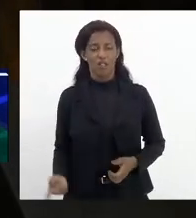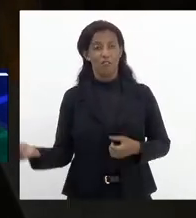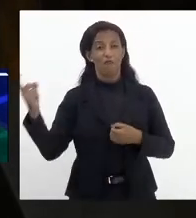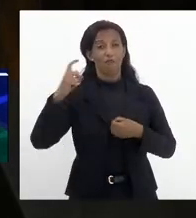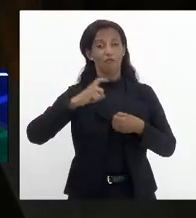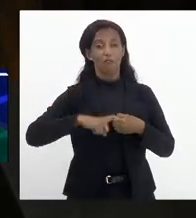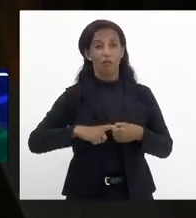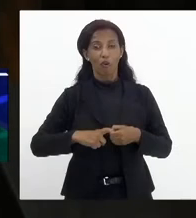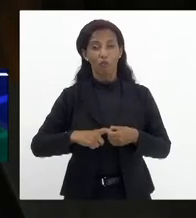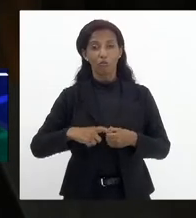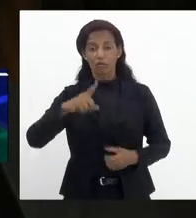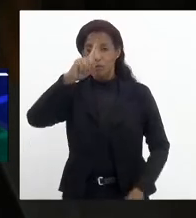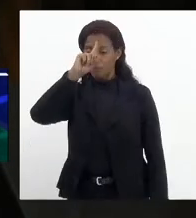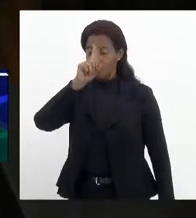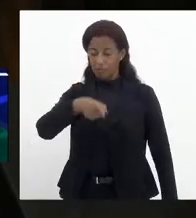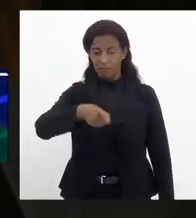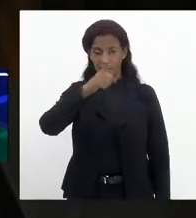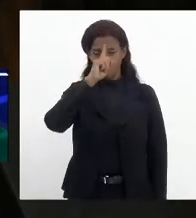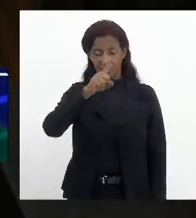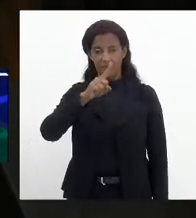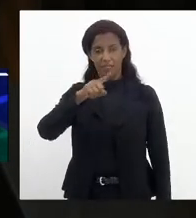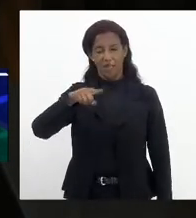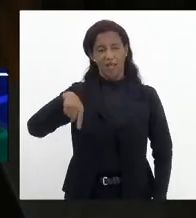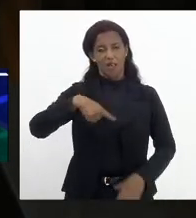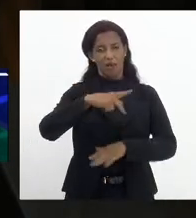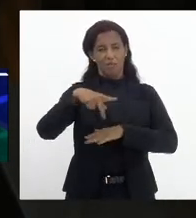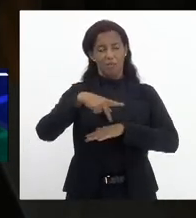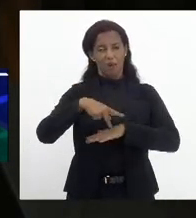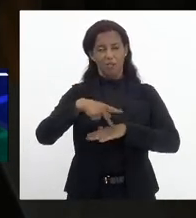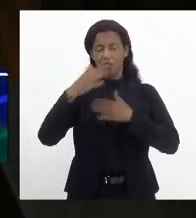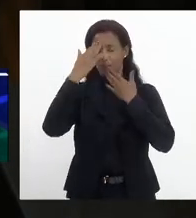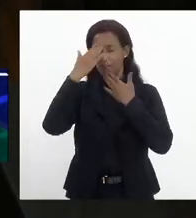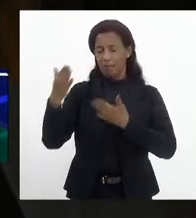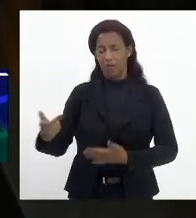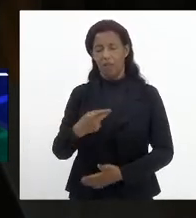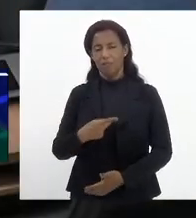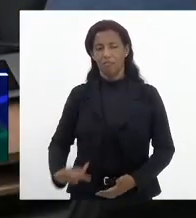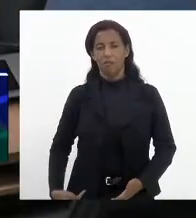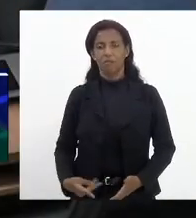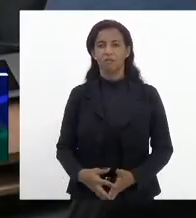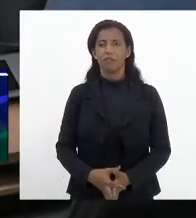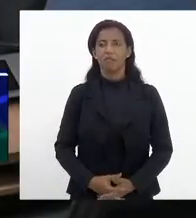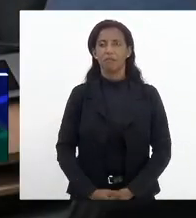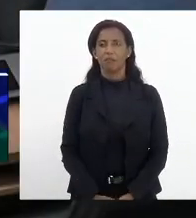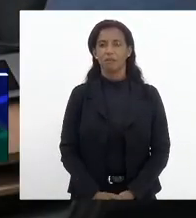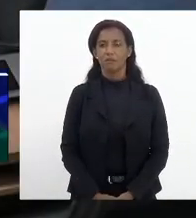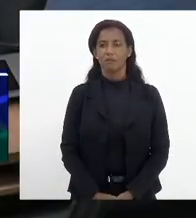volte a comandar o nosso país. Obrigado, presidente.